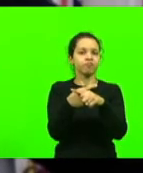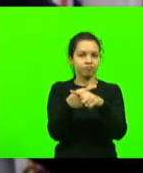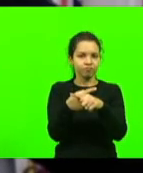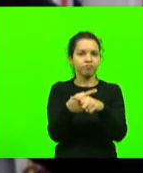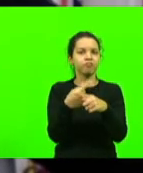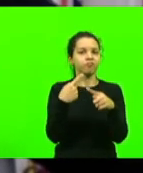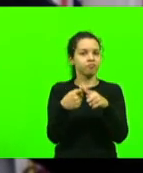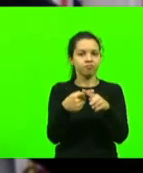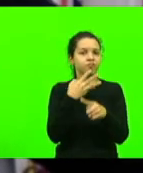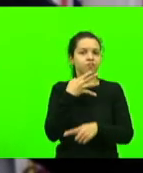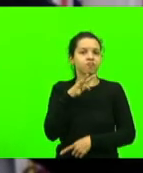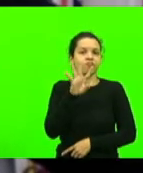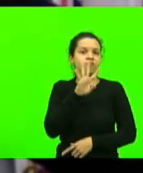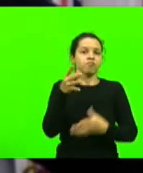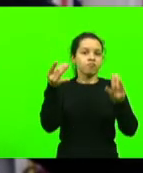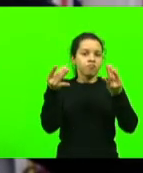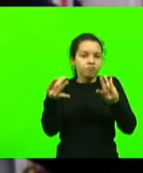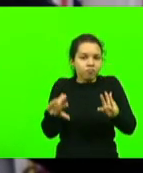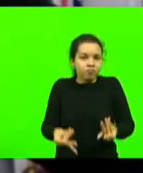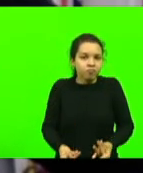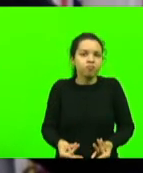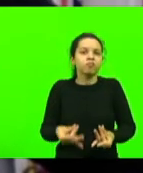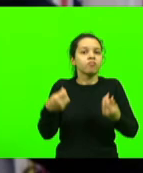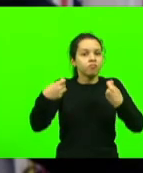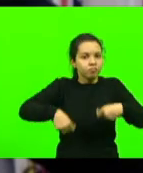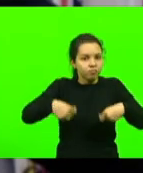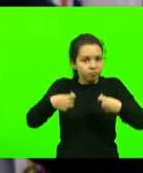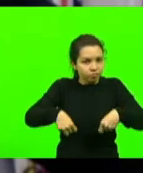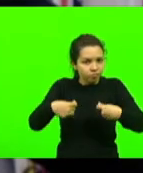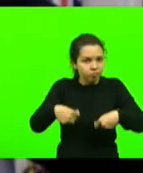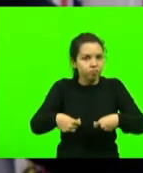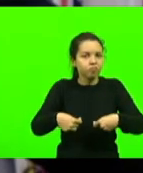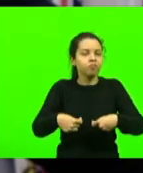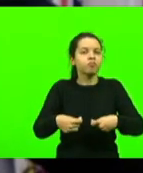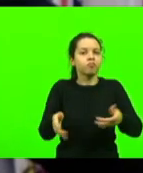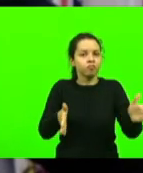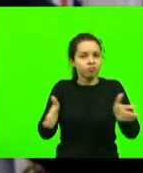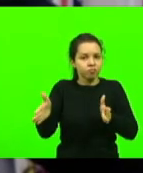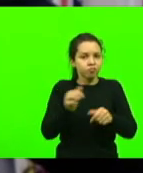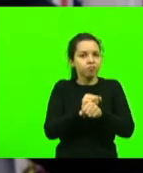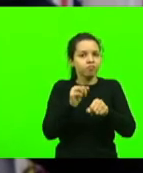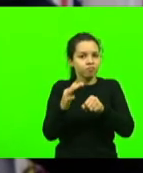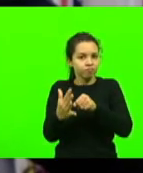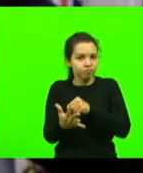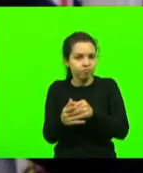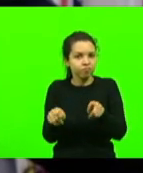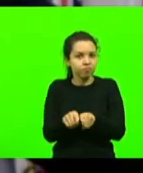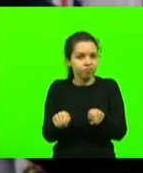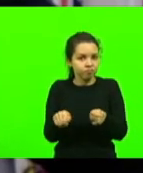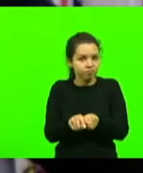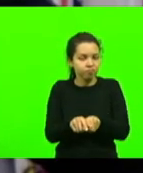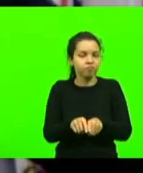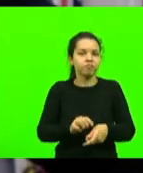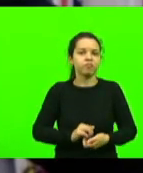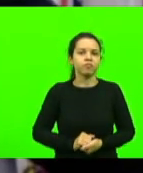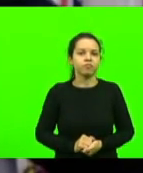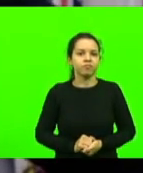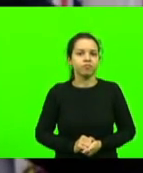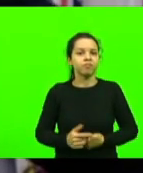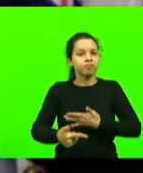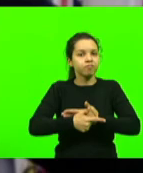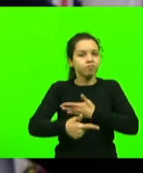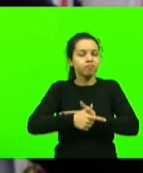Tais aspectos e se alicerçar uma visão ultraliberal de economia e do papel do estado e adota uma